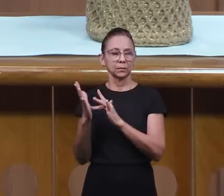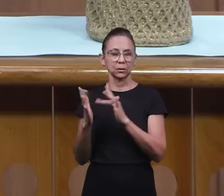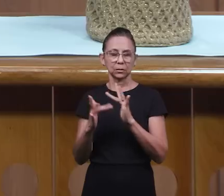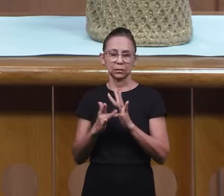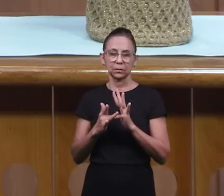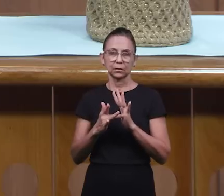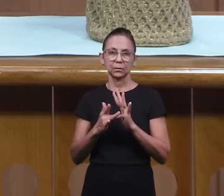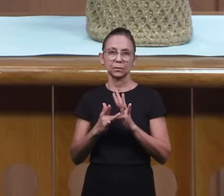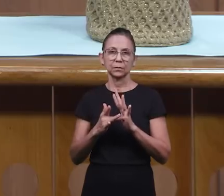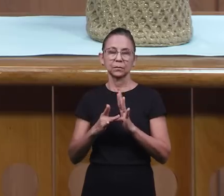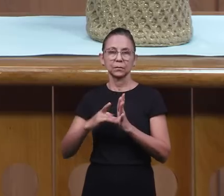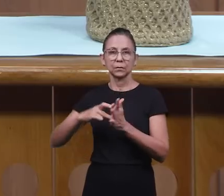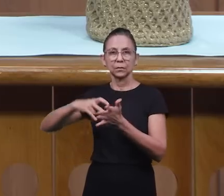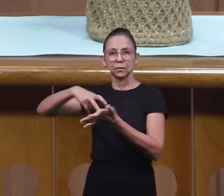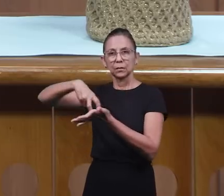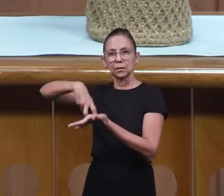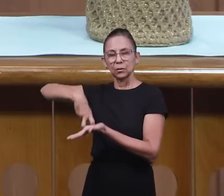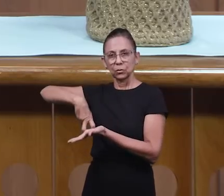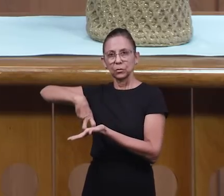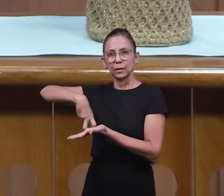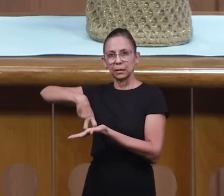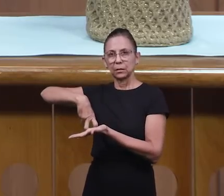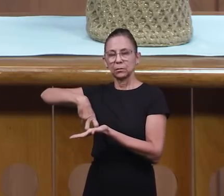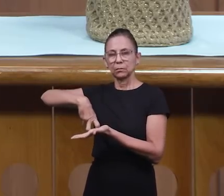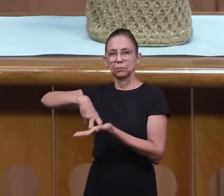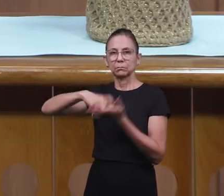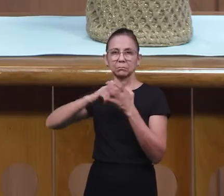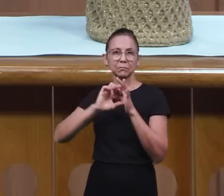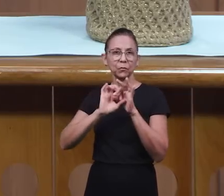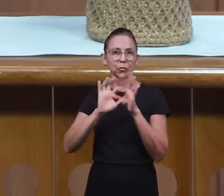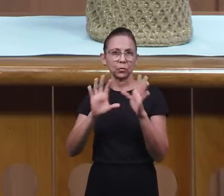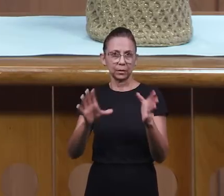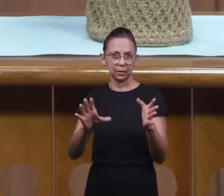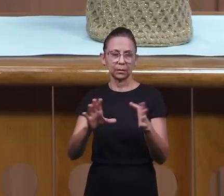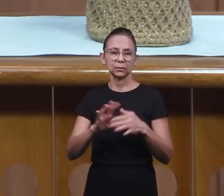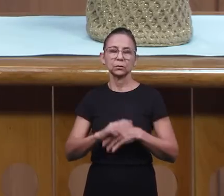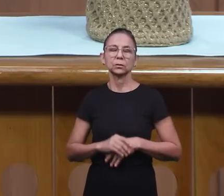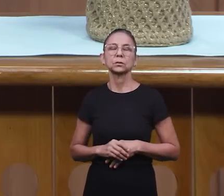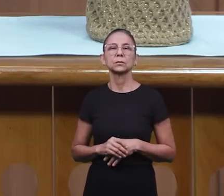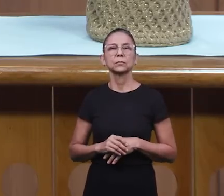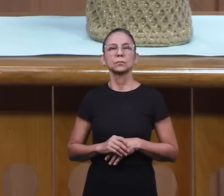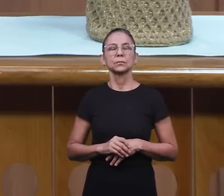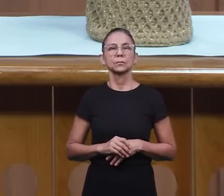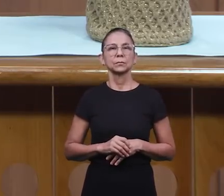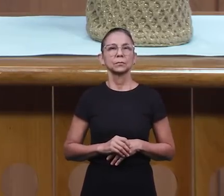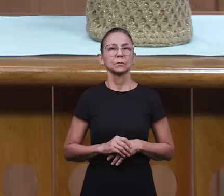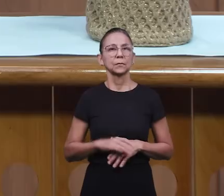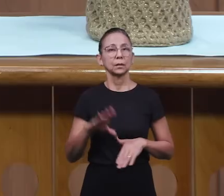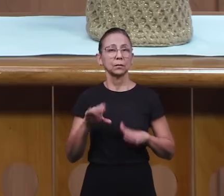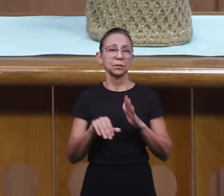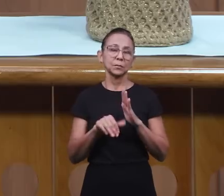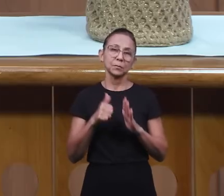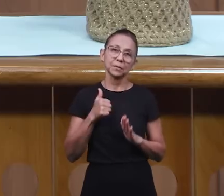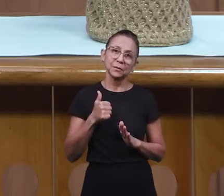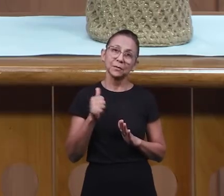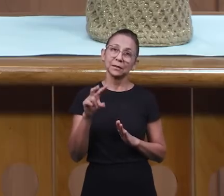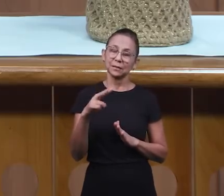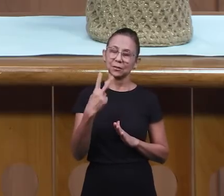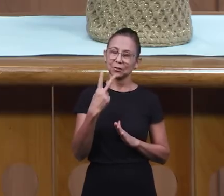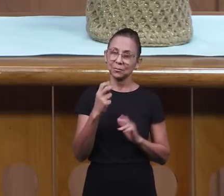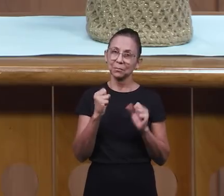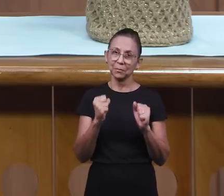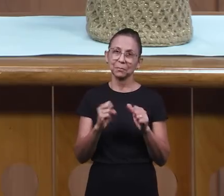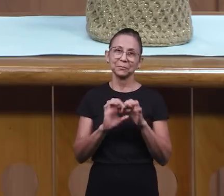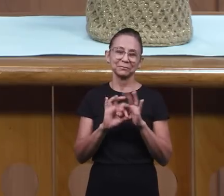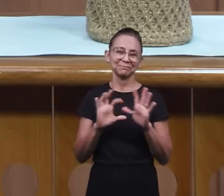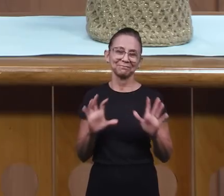de Jesus. Vamos nos colocar de joelhos para clamar. Você pode estar à vontade, você que está participando conosco, quem sabe pela primeira